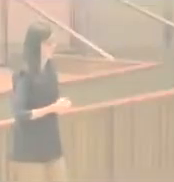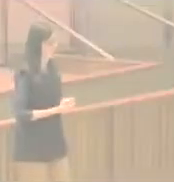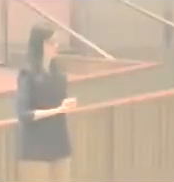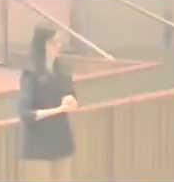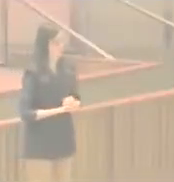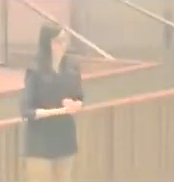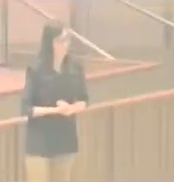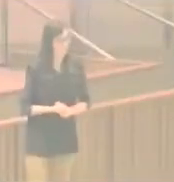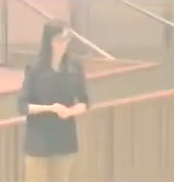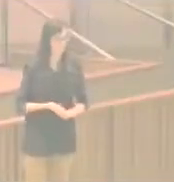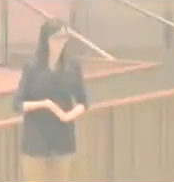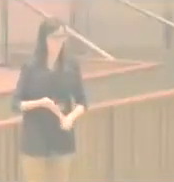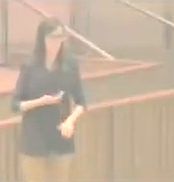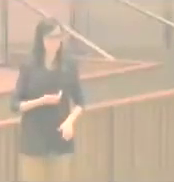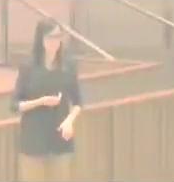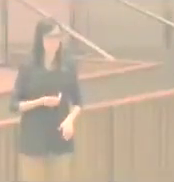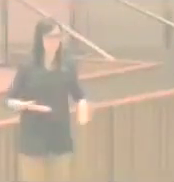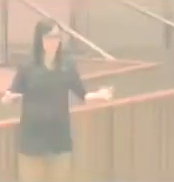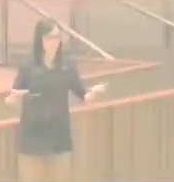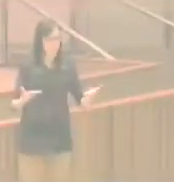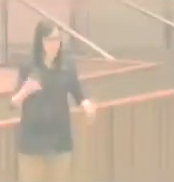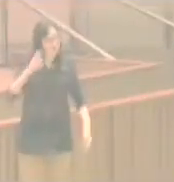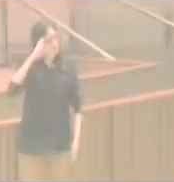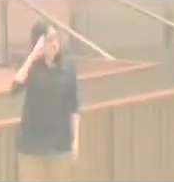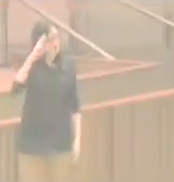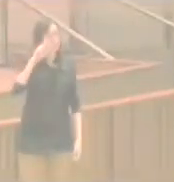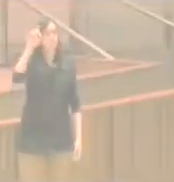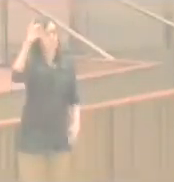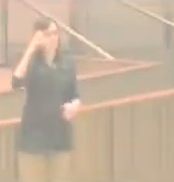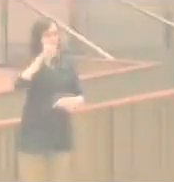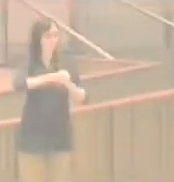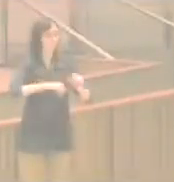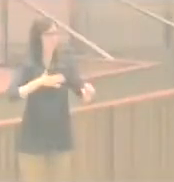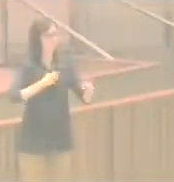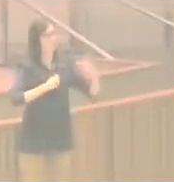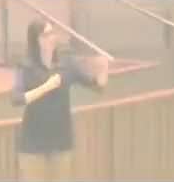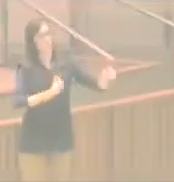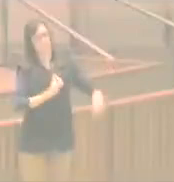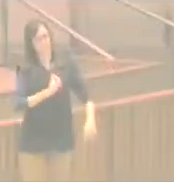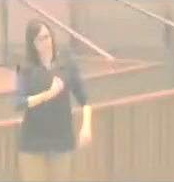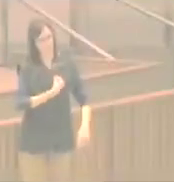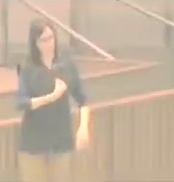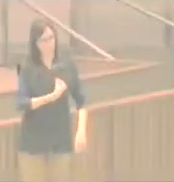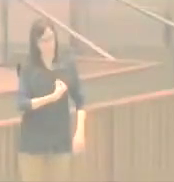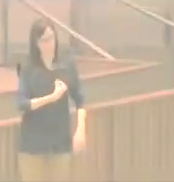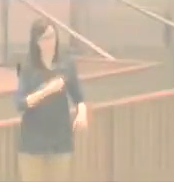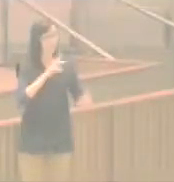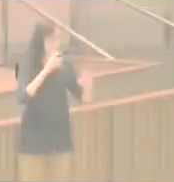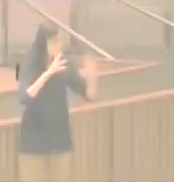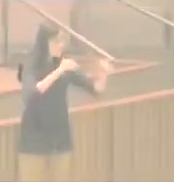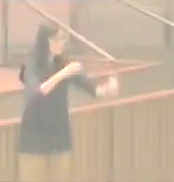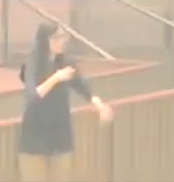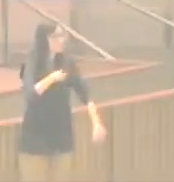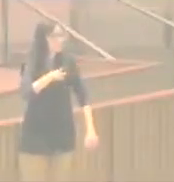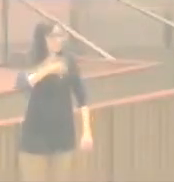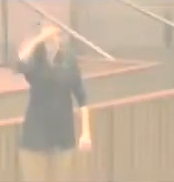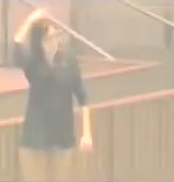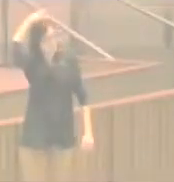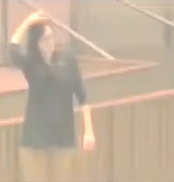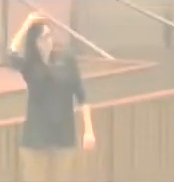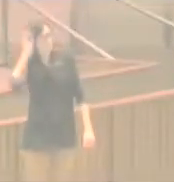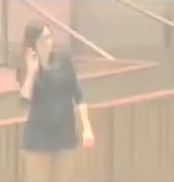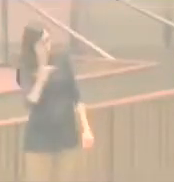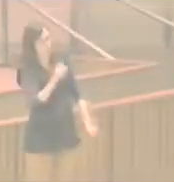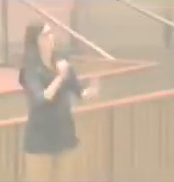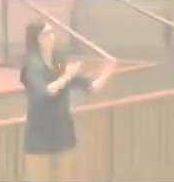Hoje o Senhor tem algo tremendo para fazer na minha vida e na tua vida aqui. Então todo aquele a quem o Espírito Santo de Deus está falando,